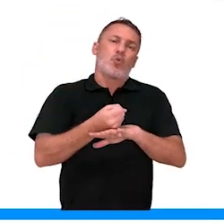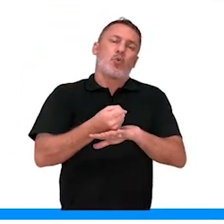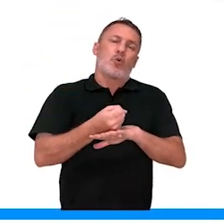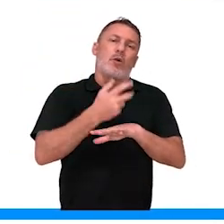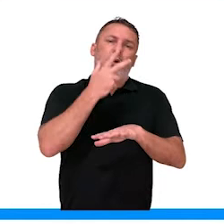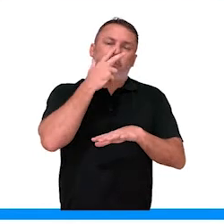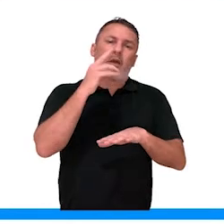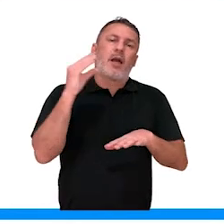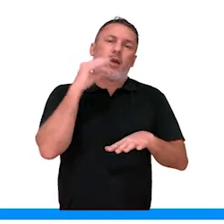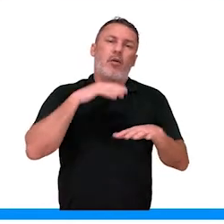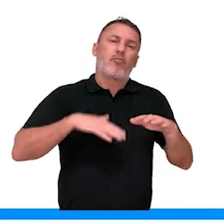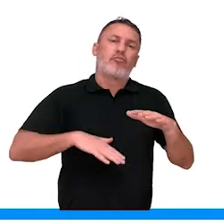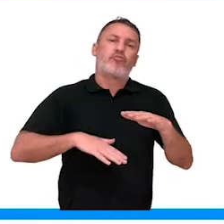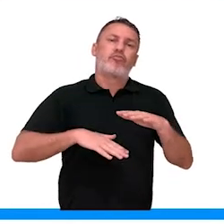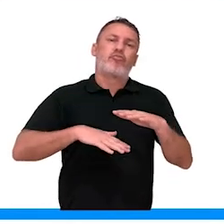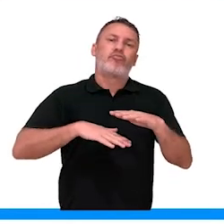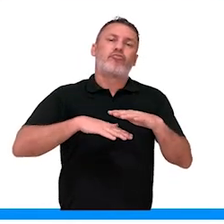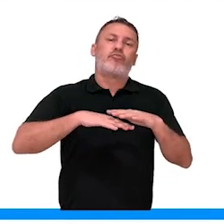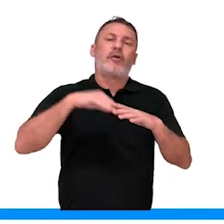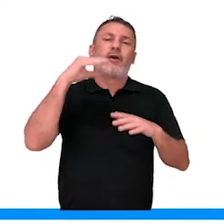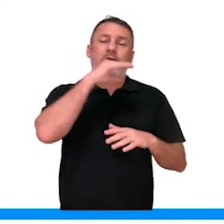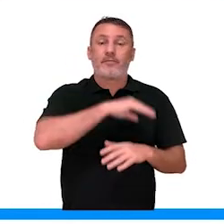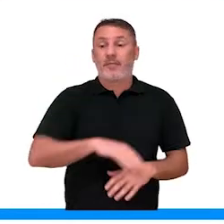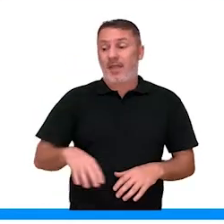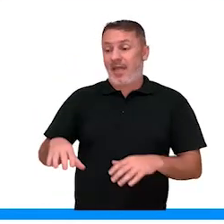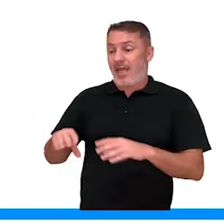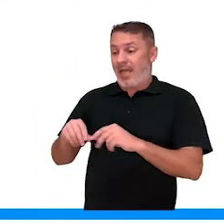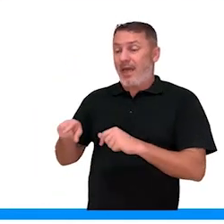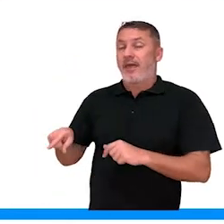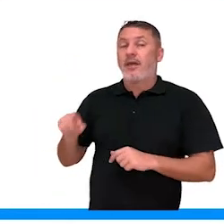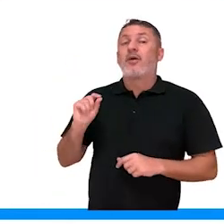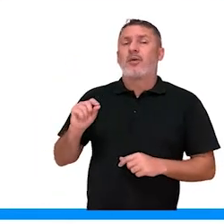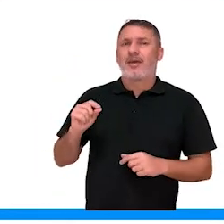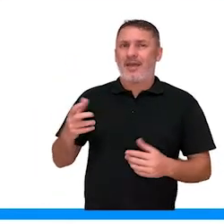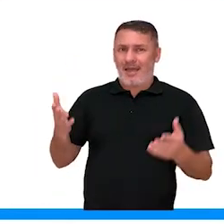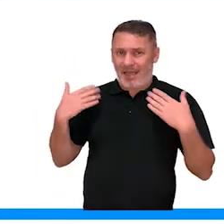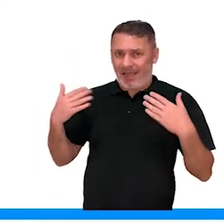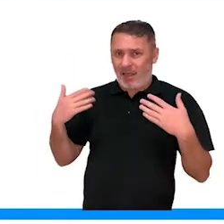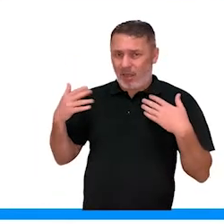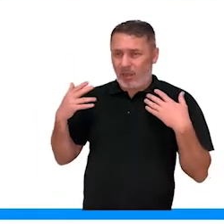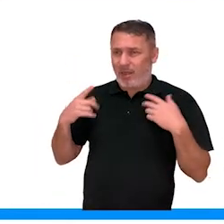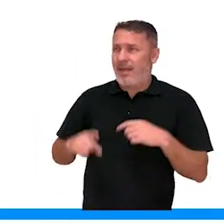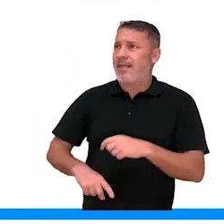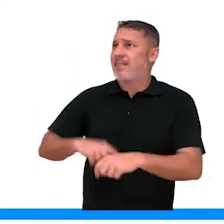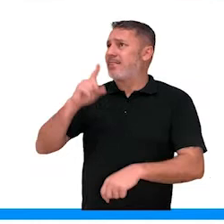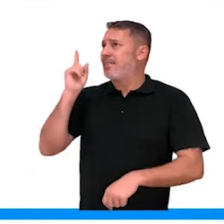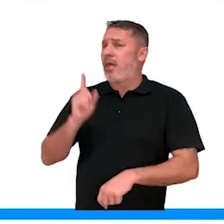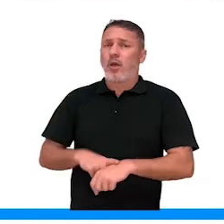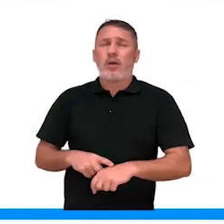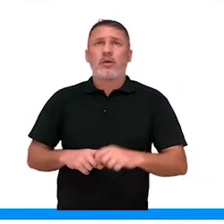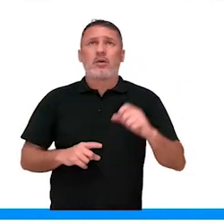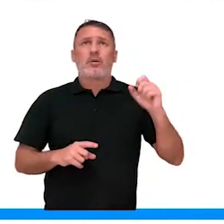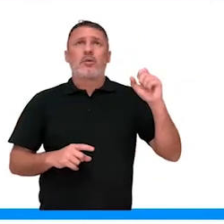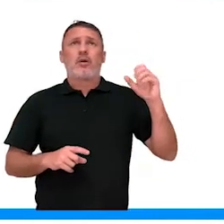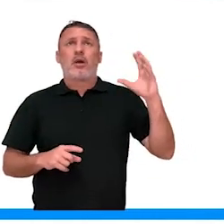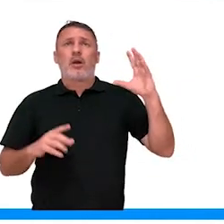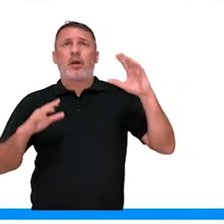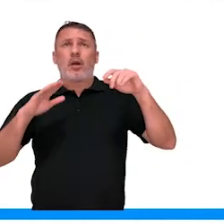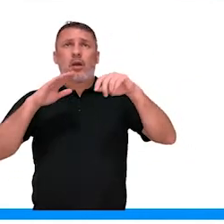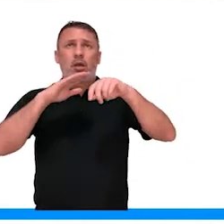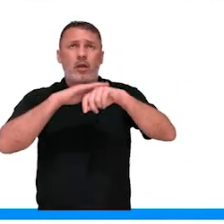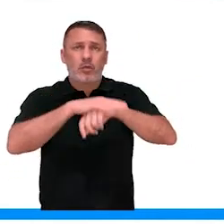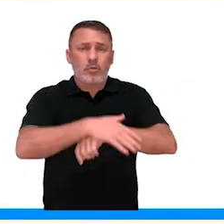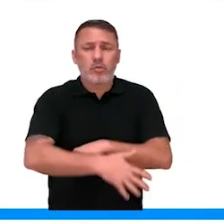mais elevada. Agora, a areia, que tinha um alto calor específico, da mesma forma que ela já absorveu todo